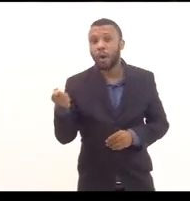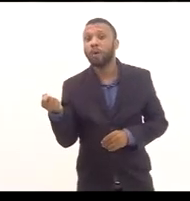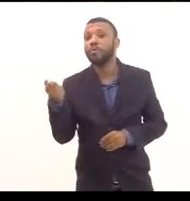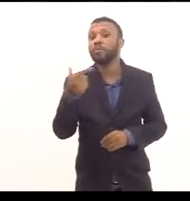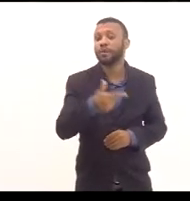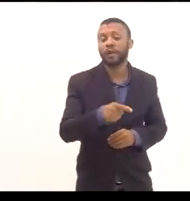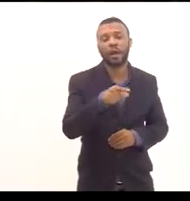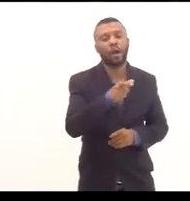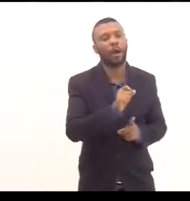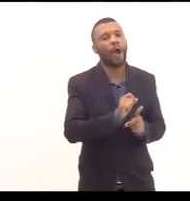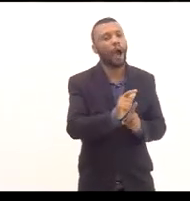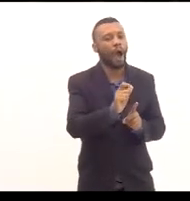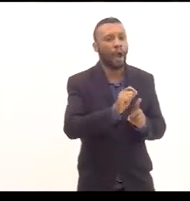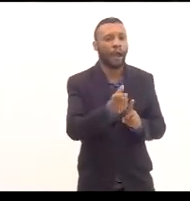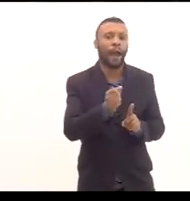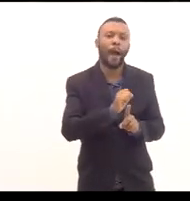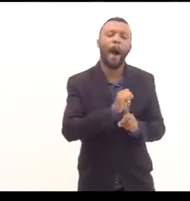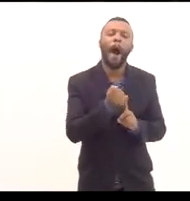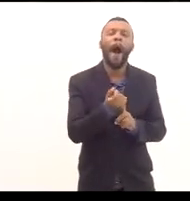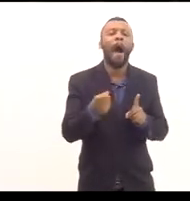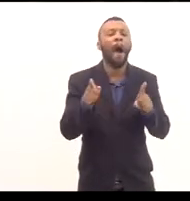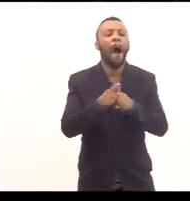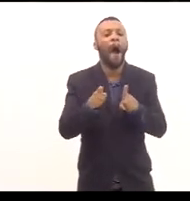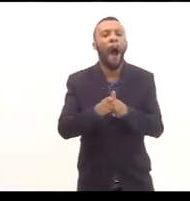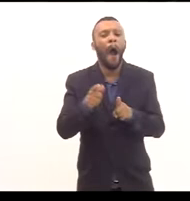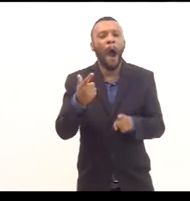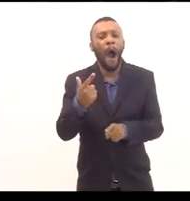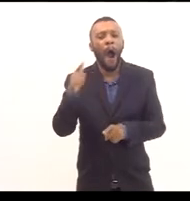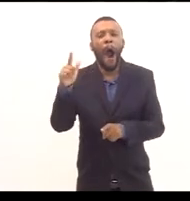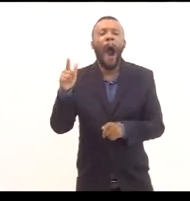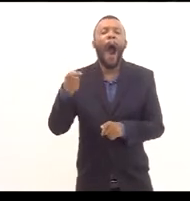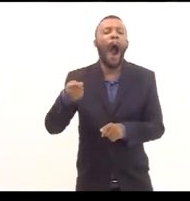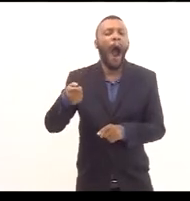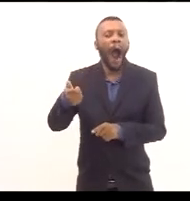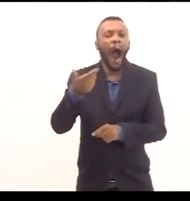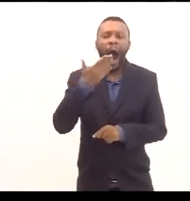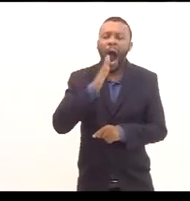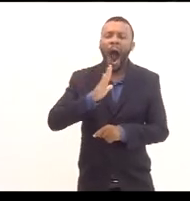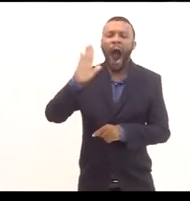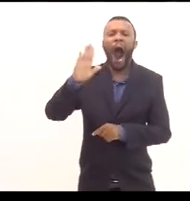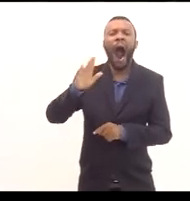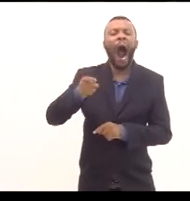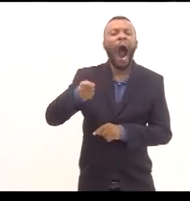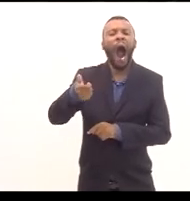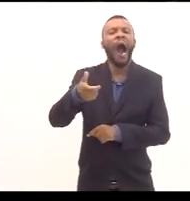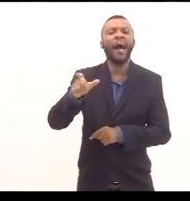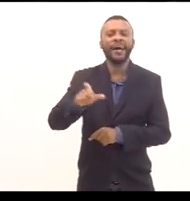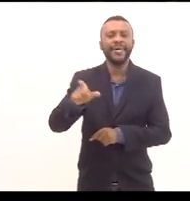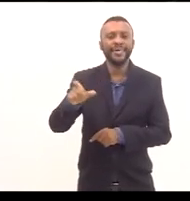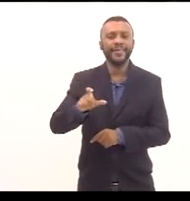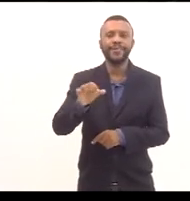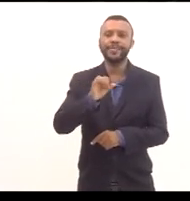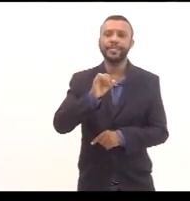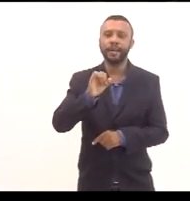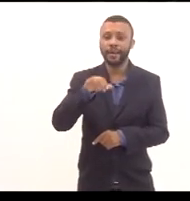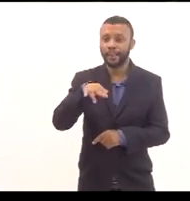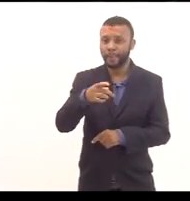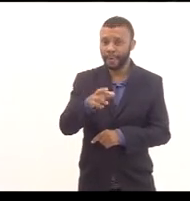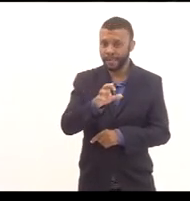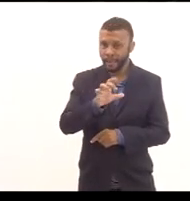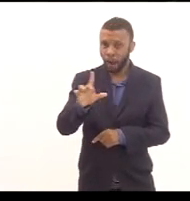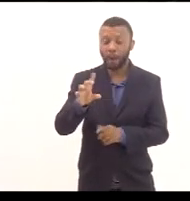que o aluguel social também tem um outro benefício que foi prometido pelo município que é o cartão Imperial que ainda não teve nem